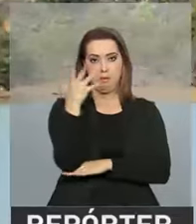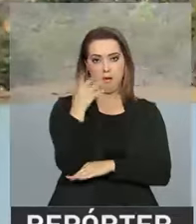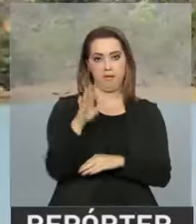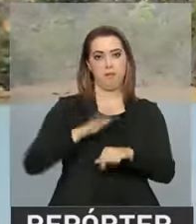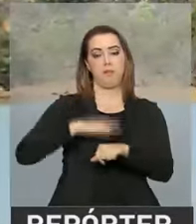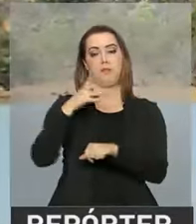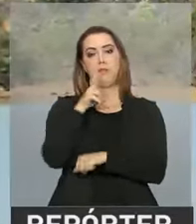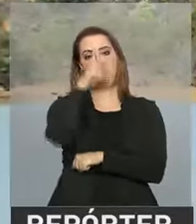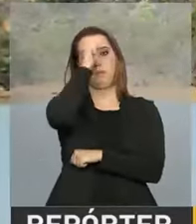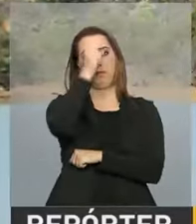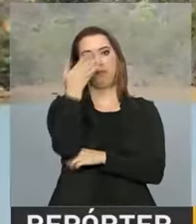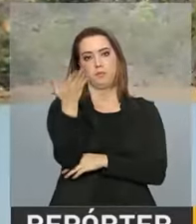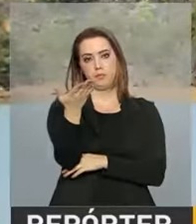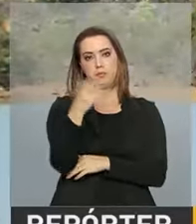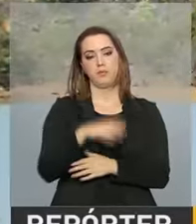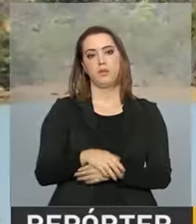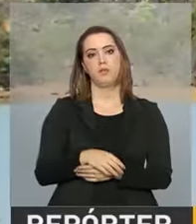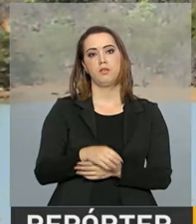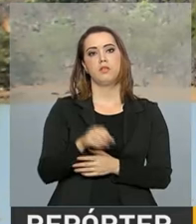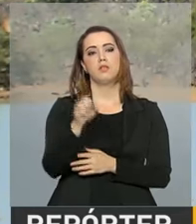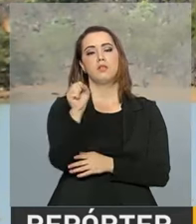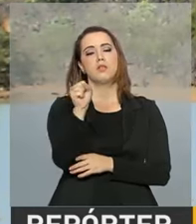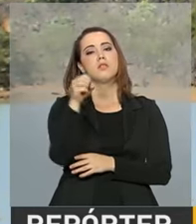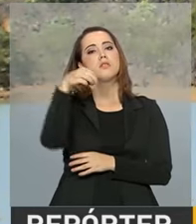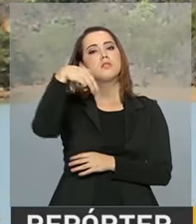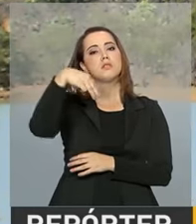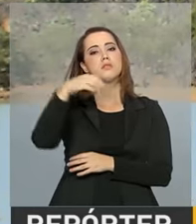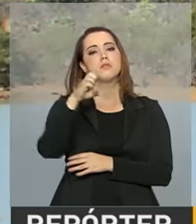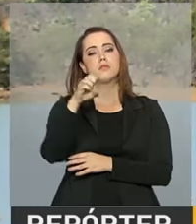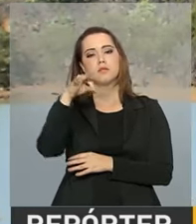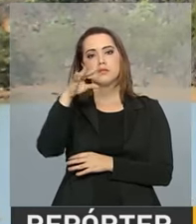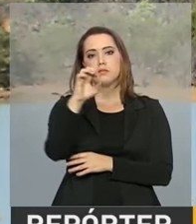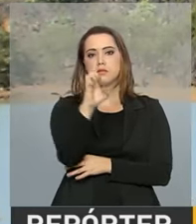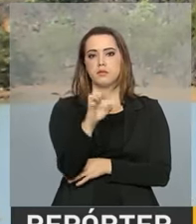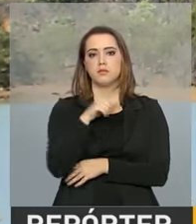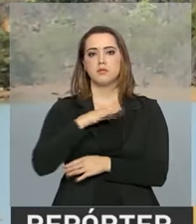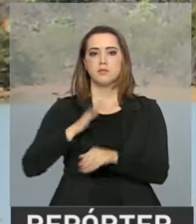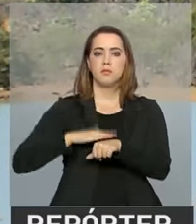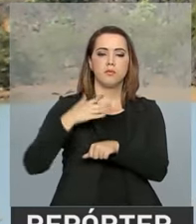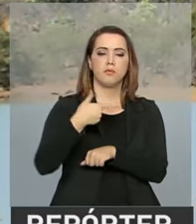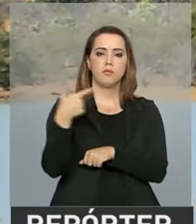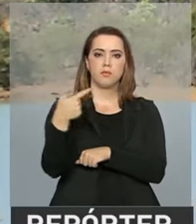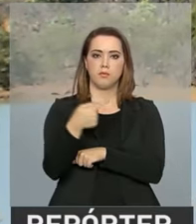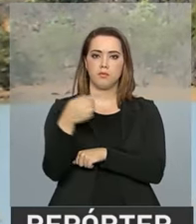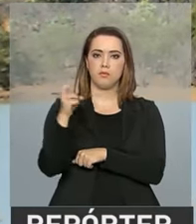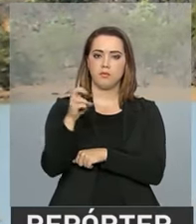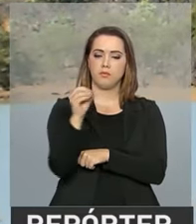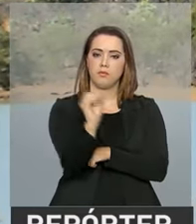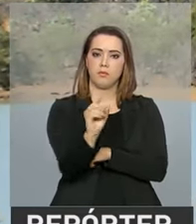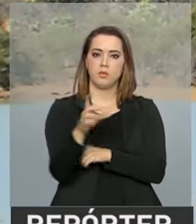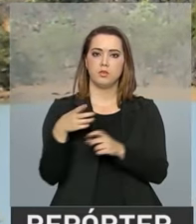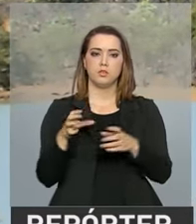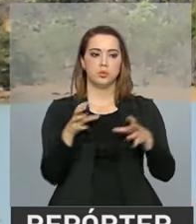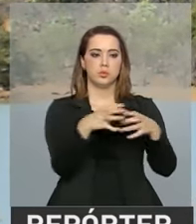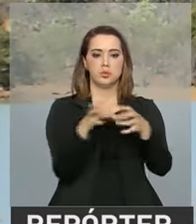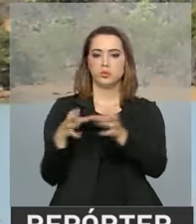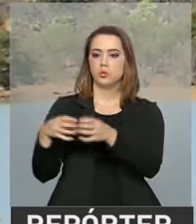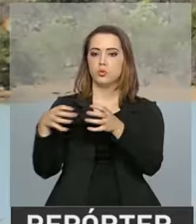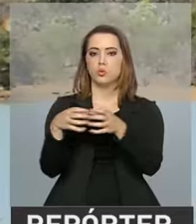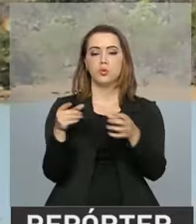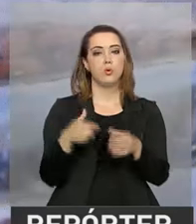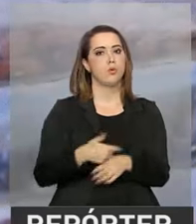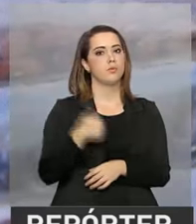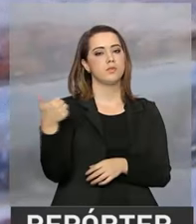banco genético da Embrapa, na parte de sementes, nós temos aí mais de 750 espécies sendo conservadas, totalizando mais de